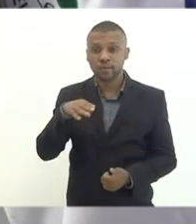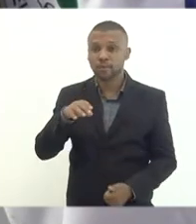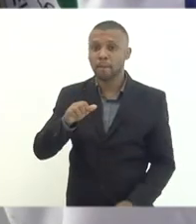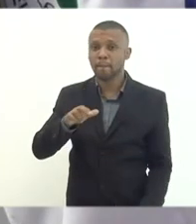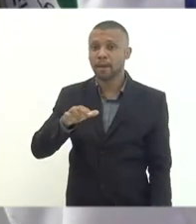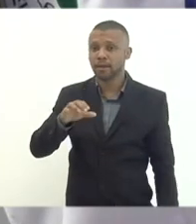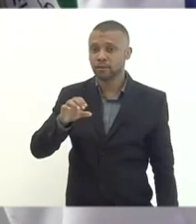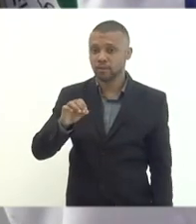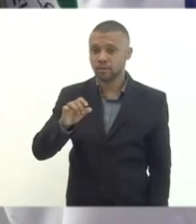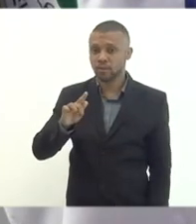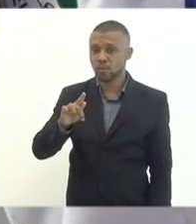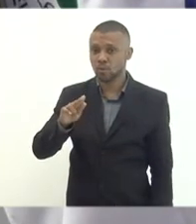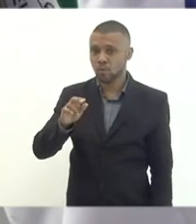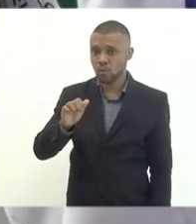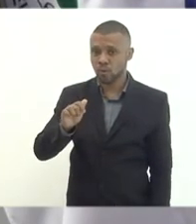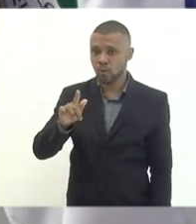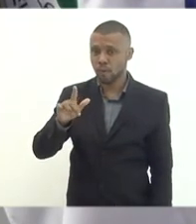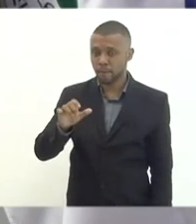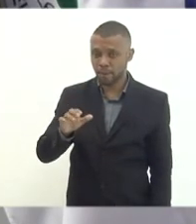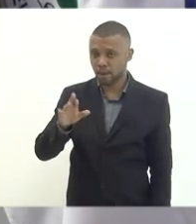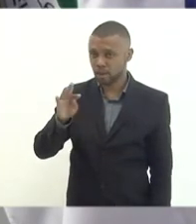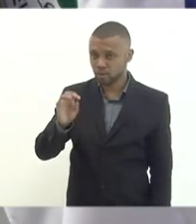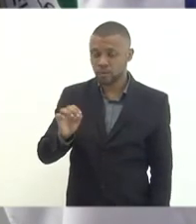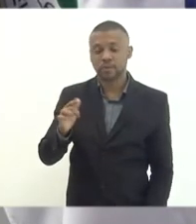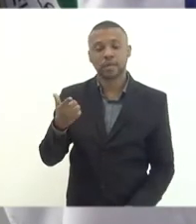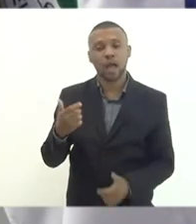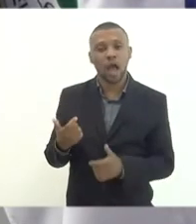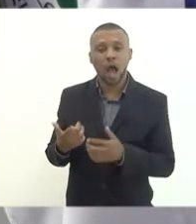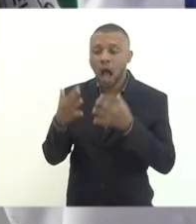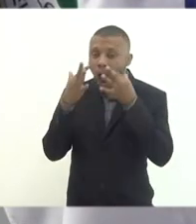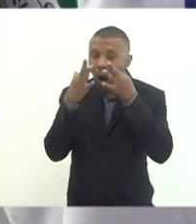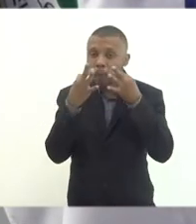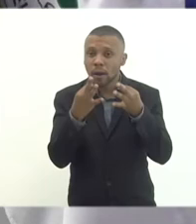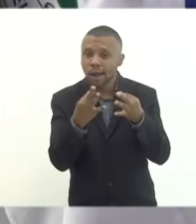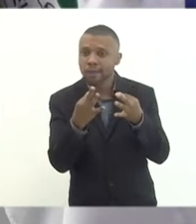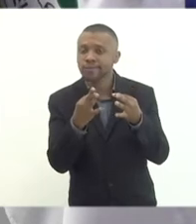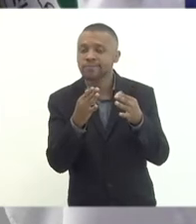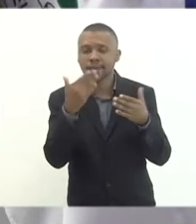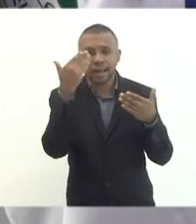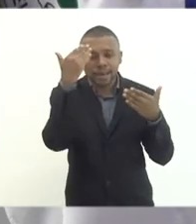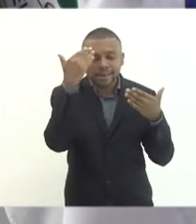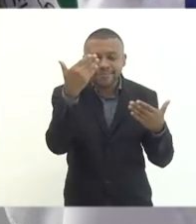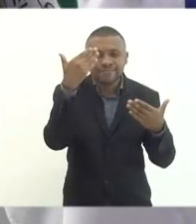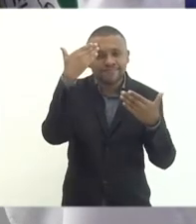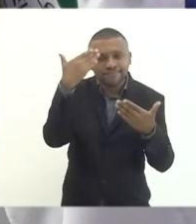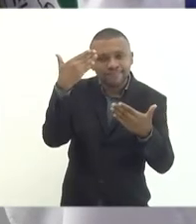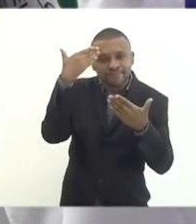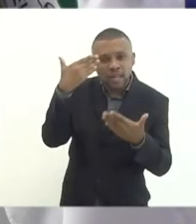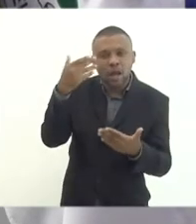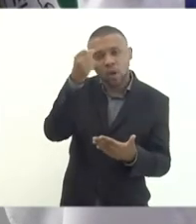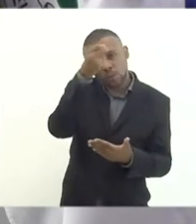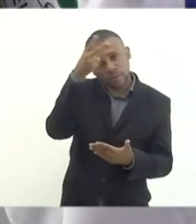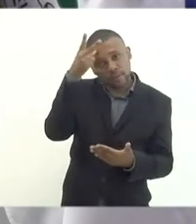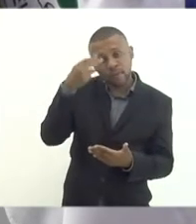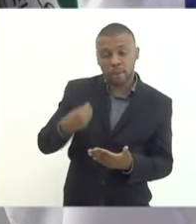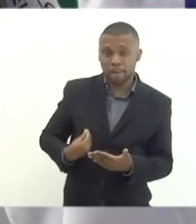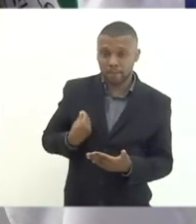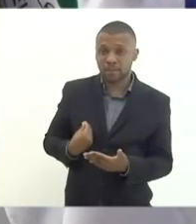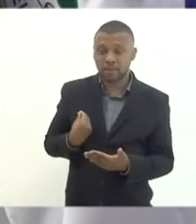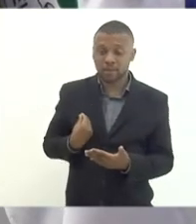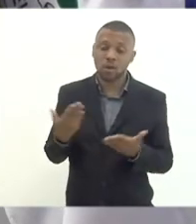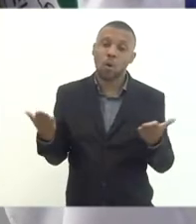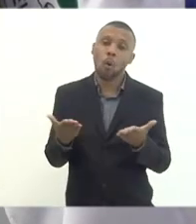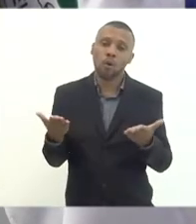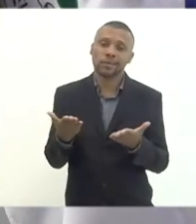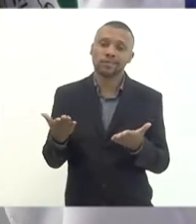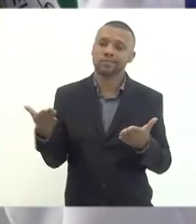muito de perto a nossa a nossa atuação através da comissão agradecer também os municípios que se fazem presente hoje aqui são dez